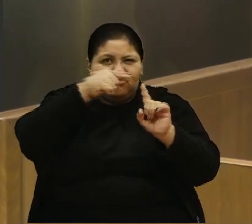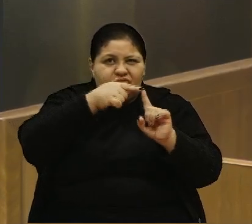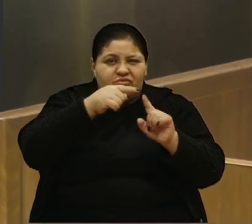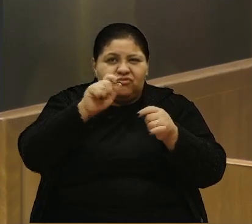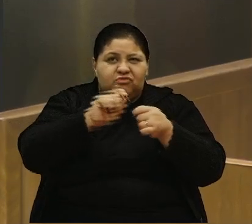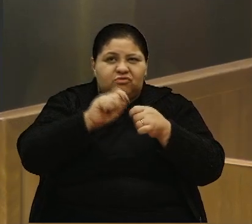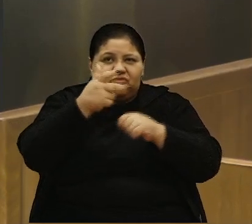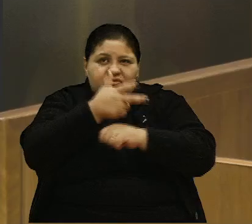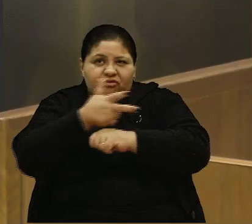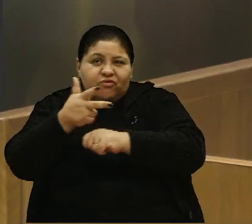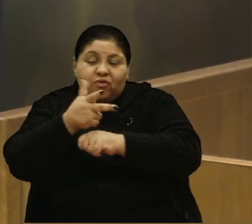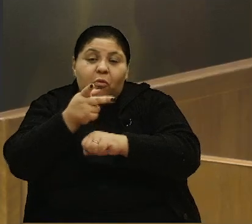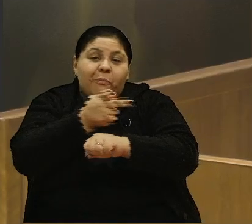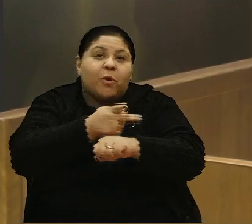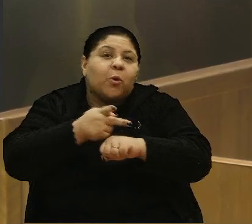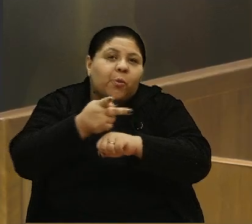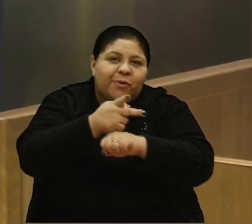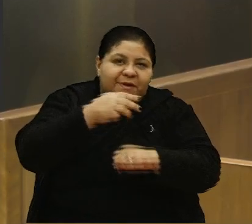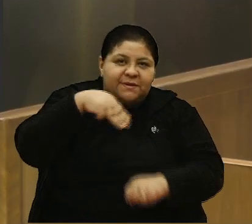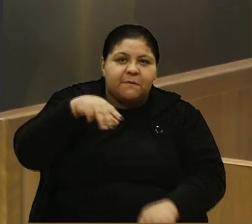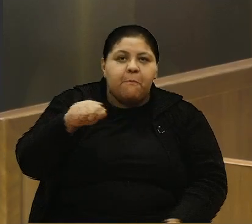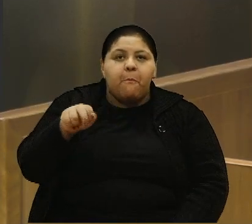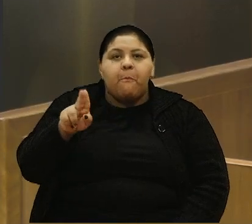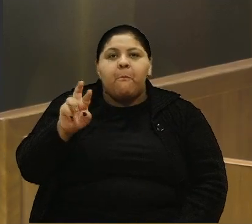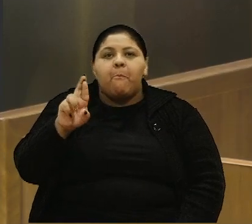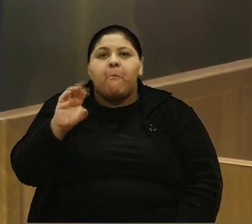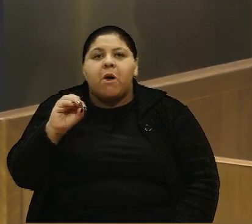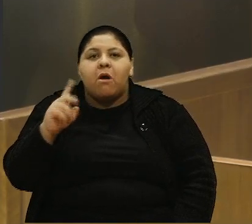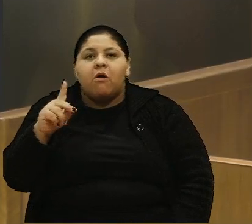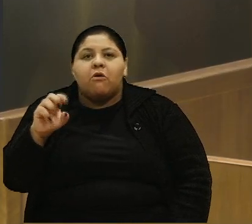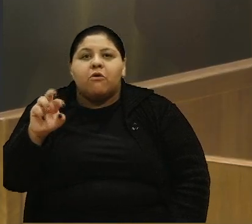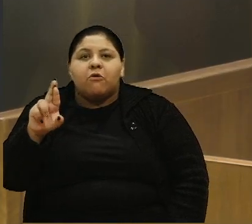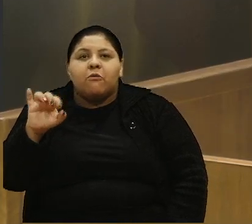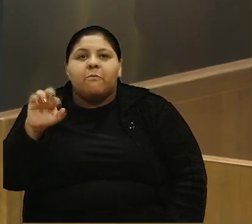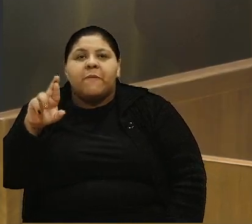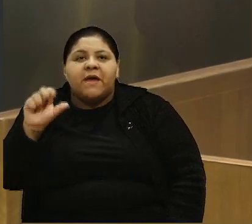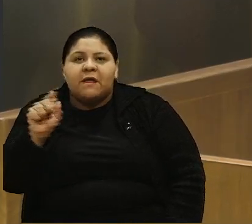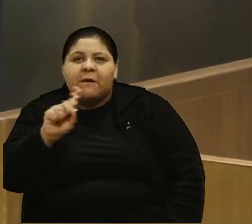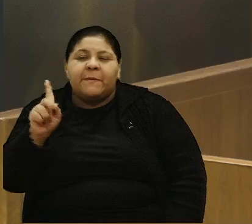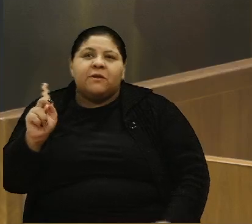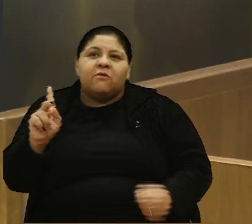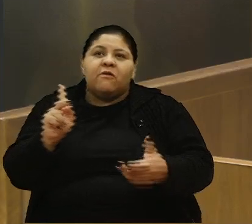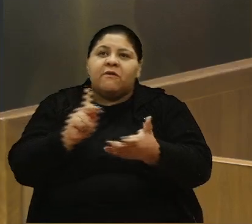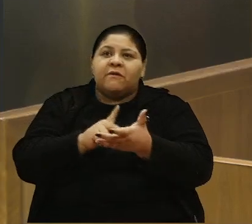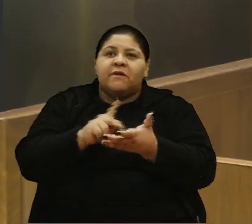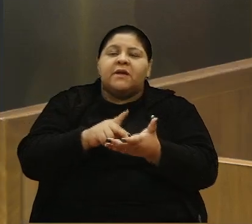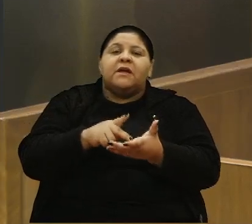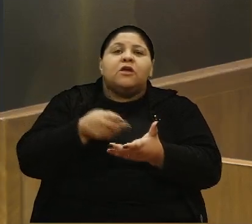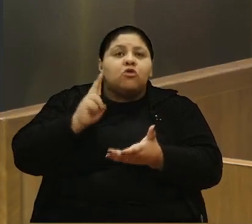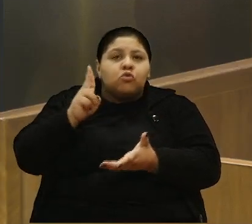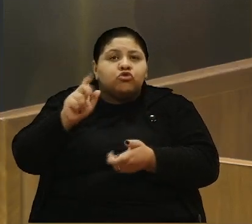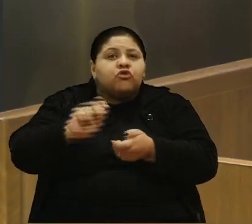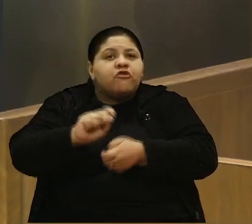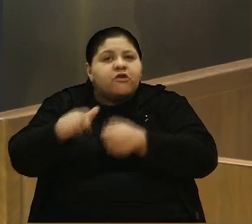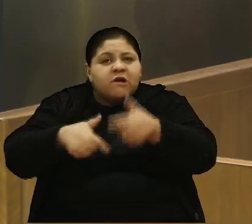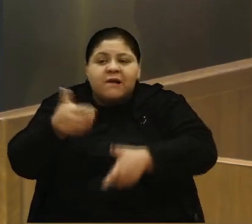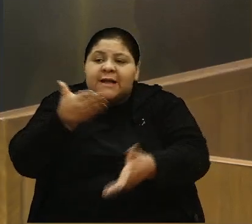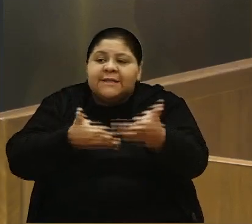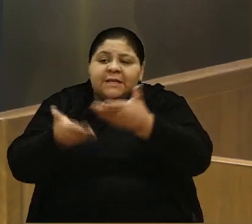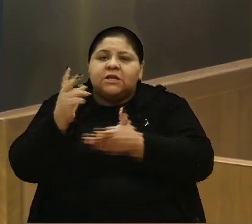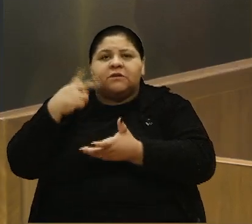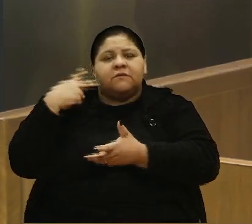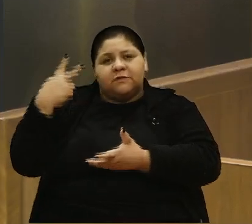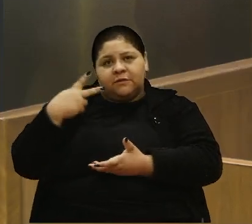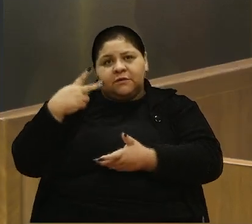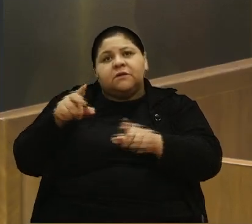vídeo de procuras do Mauro Pereira, mas ele não é uma coisa legítima, porque ele não está deixando de fazer o trabalho dele, não está deixando de atender nenhum vereador, e